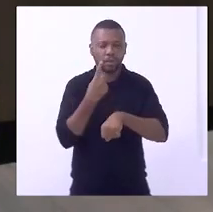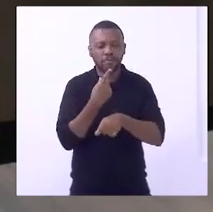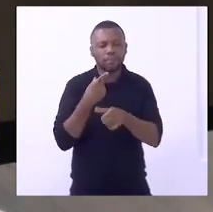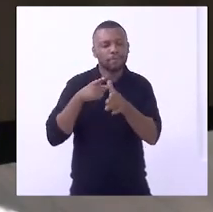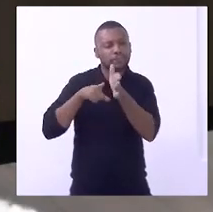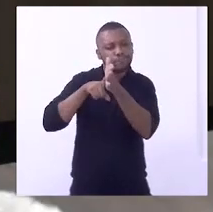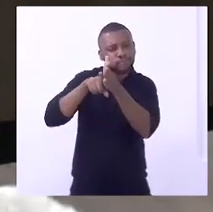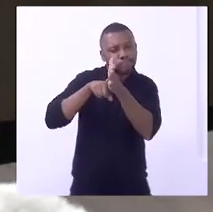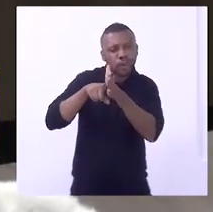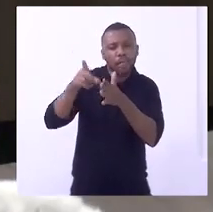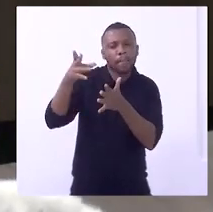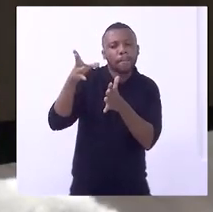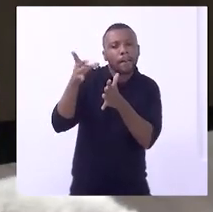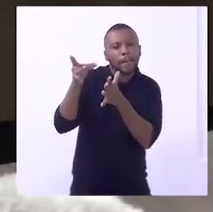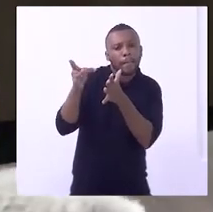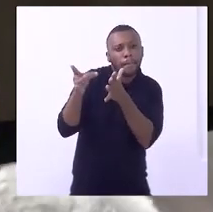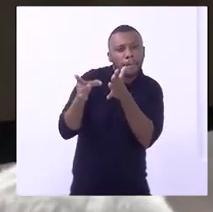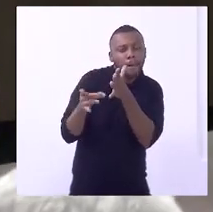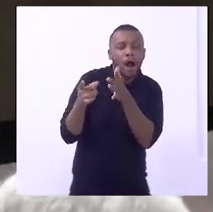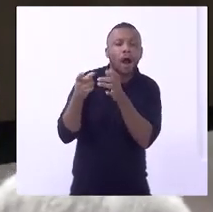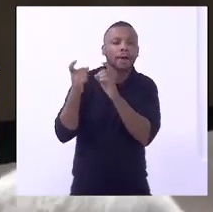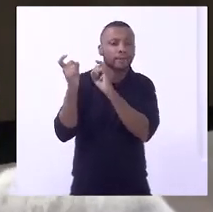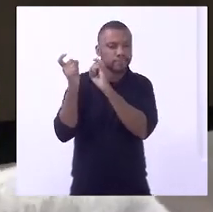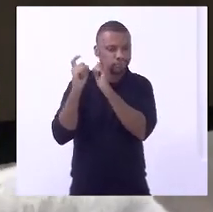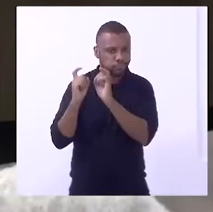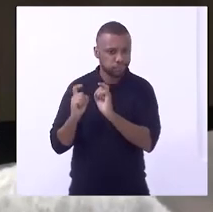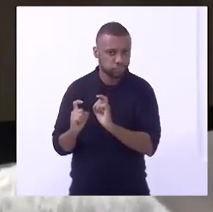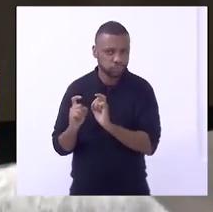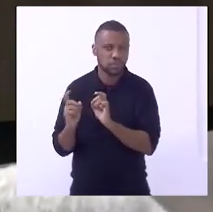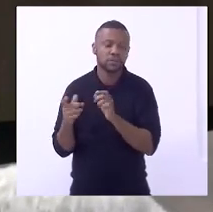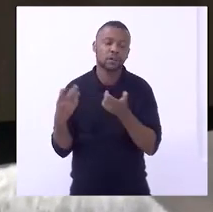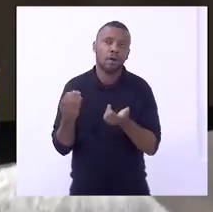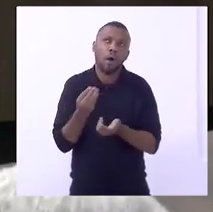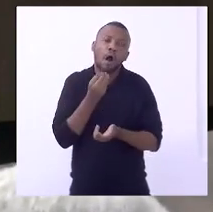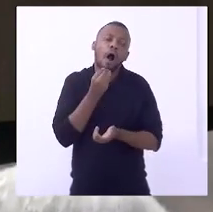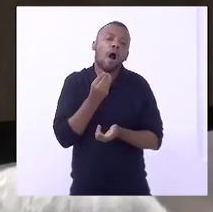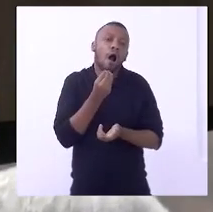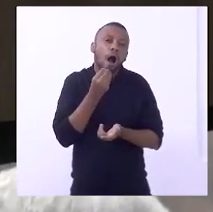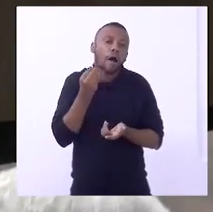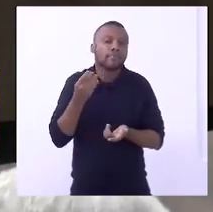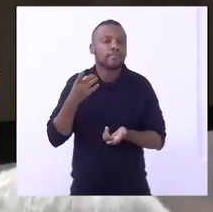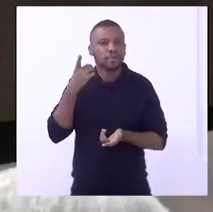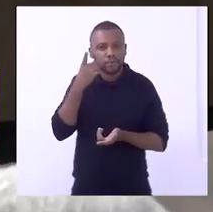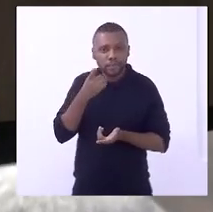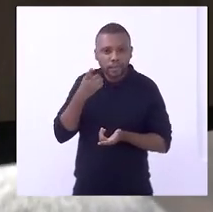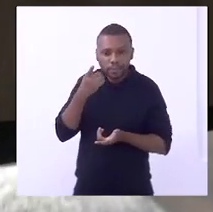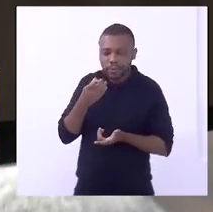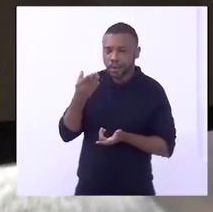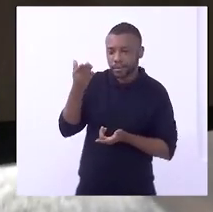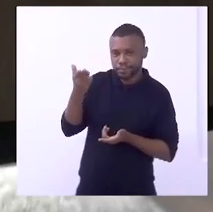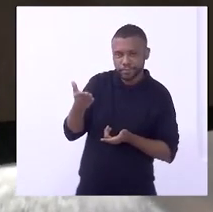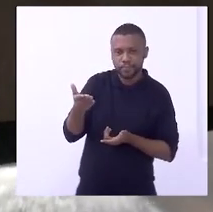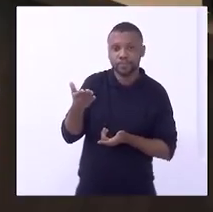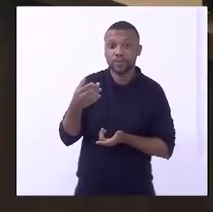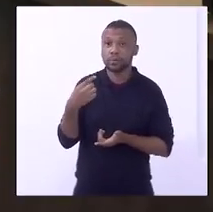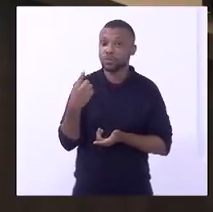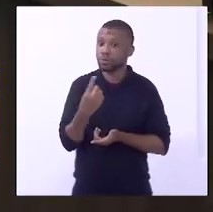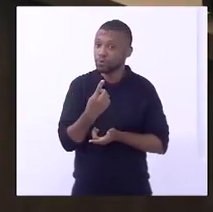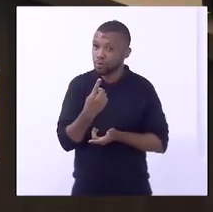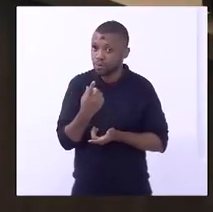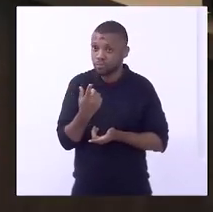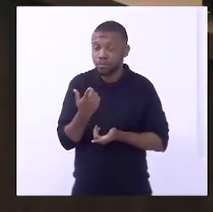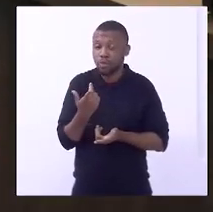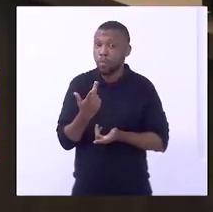amadurecer esse debate e isso, por óbvio, deputado Bruno Dauari, não nos impede, não